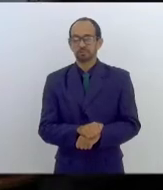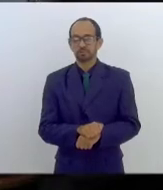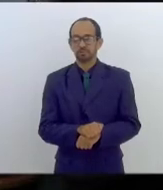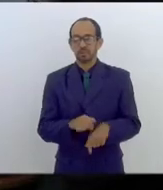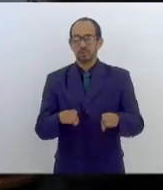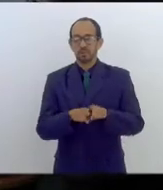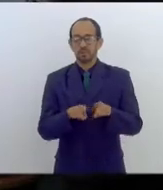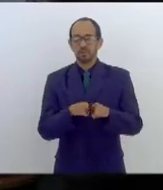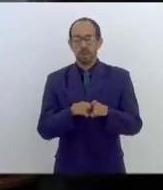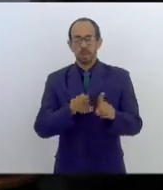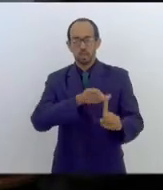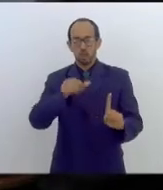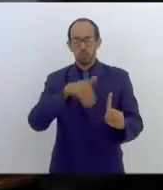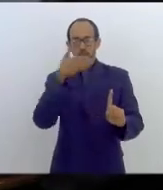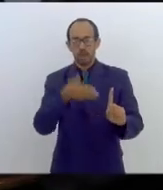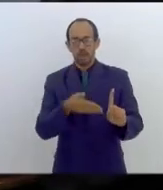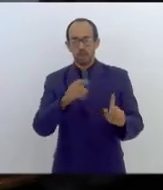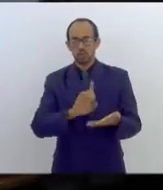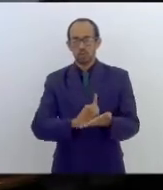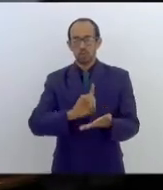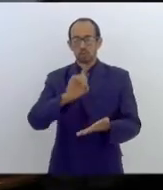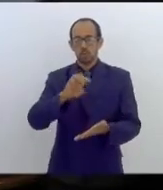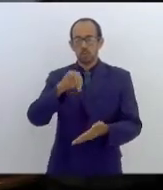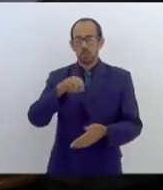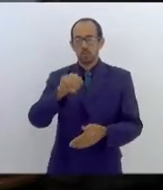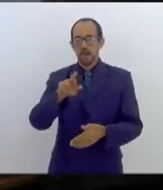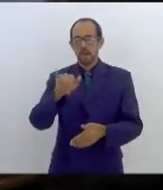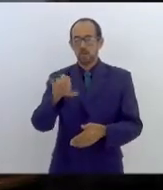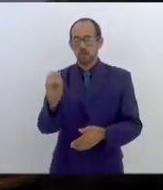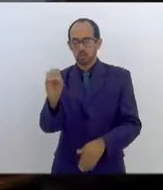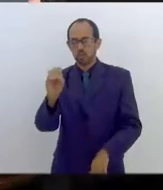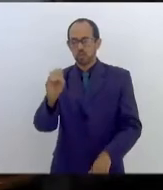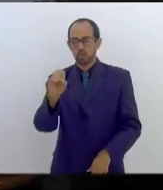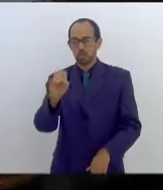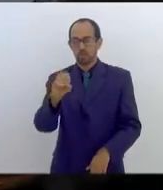em homenagem também ao doutor Mário Mazza